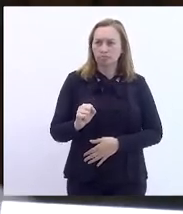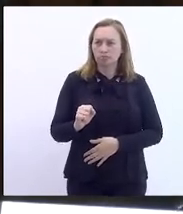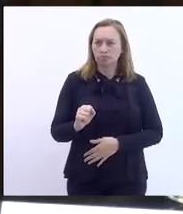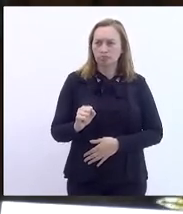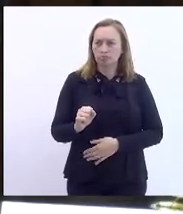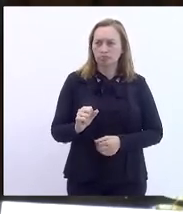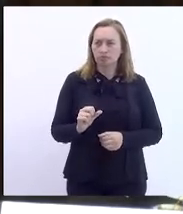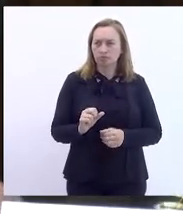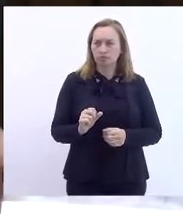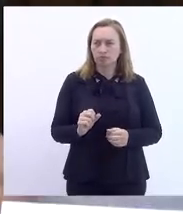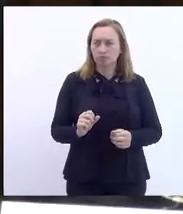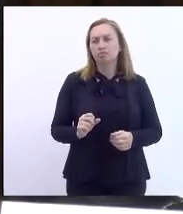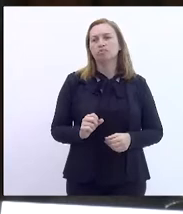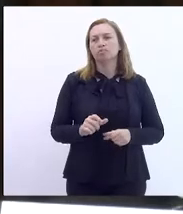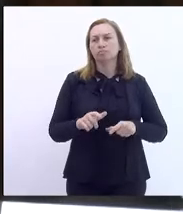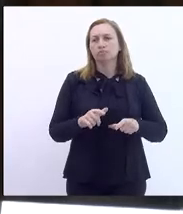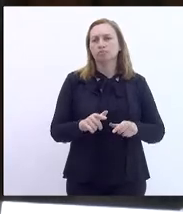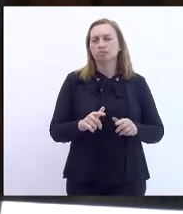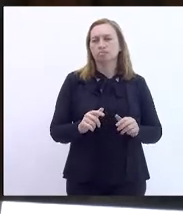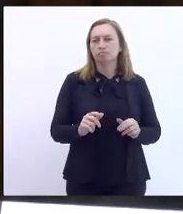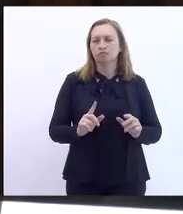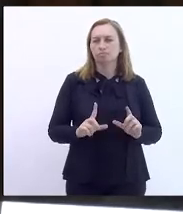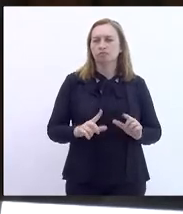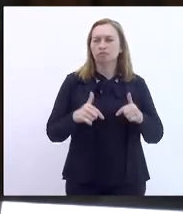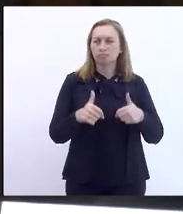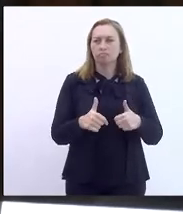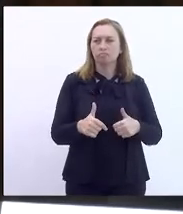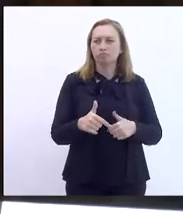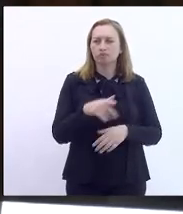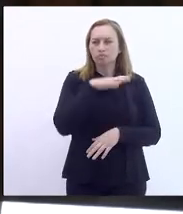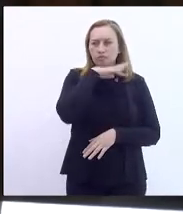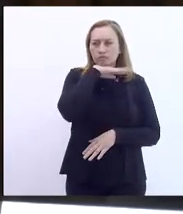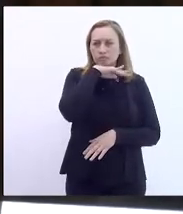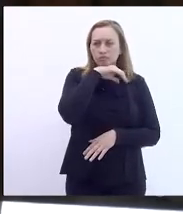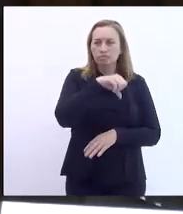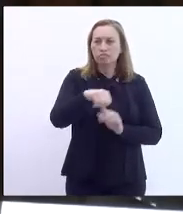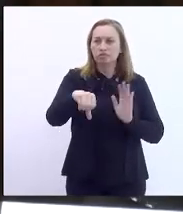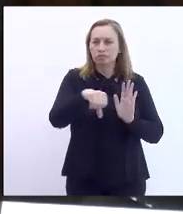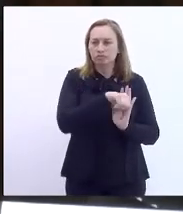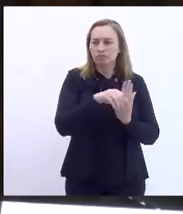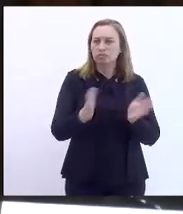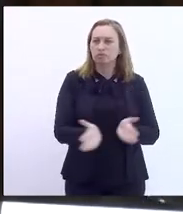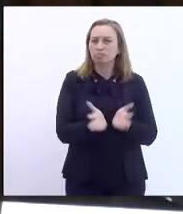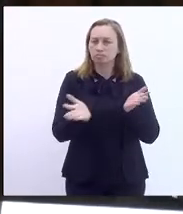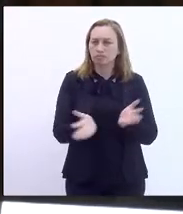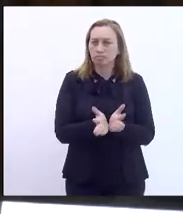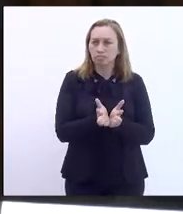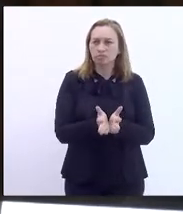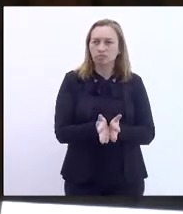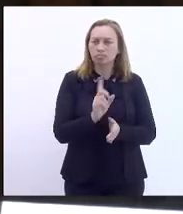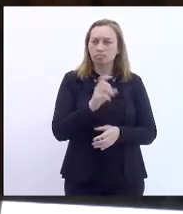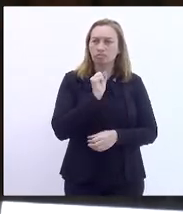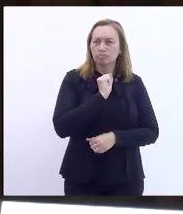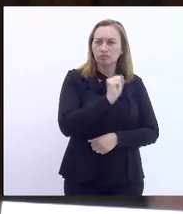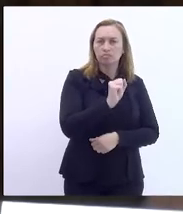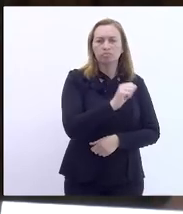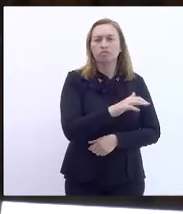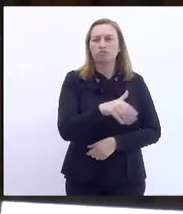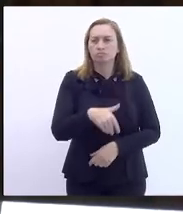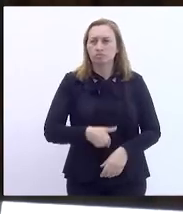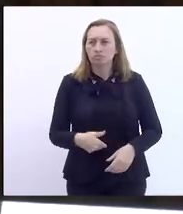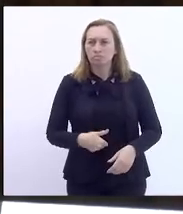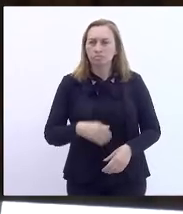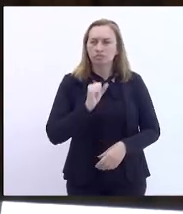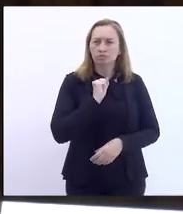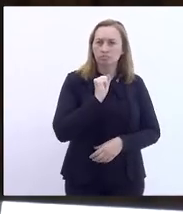cruéis em expressões como cruéis da pobreza da miserabilidade porque se você não mata De fome se